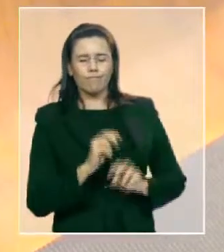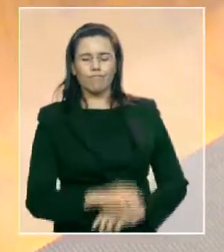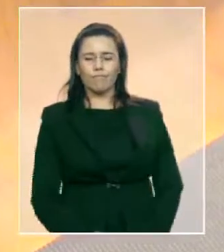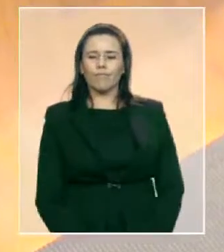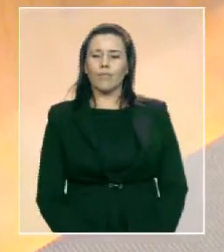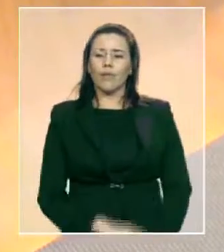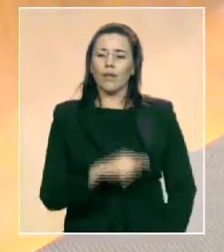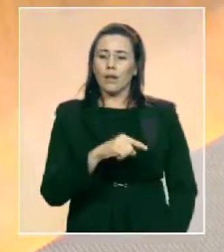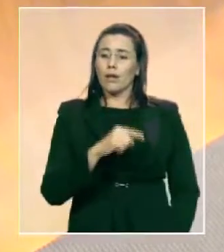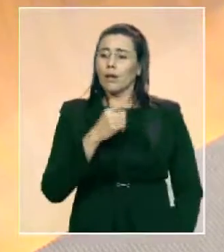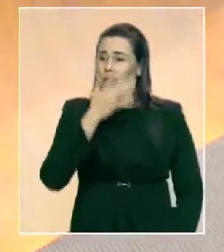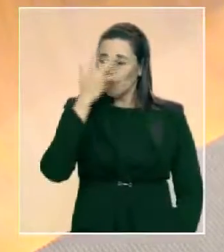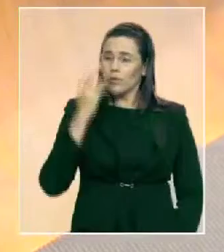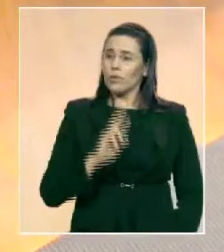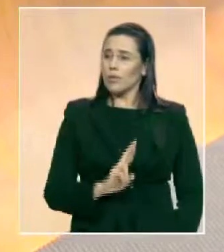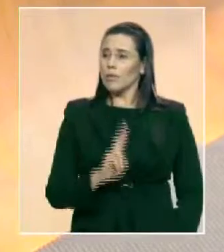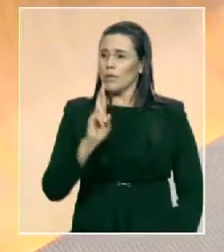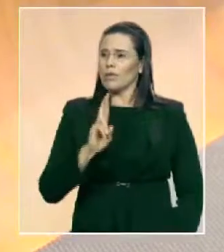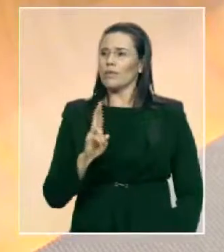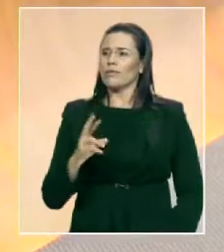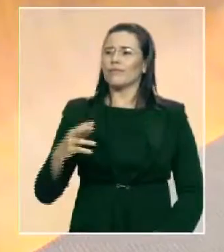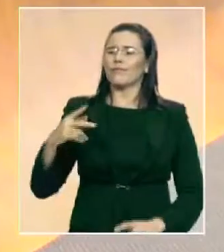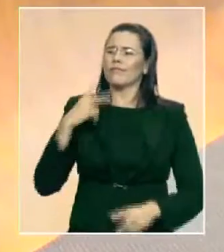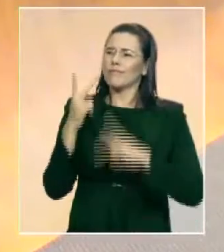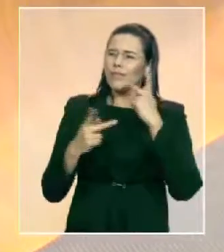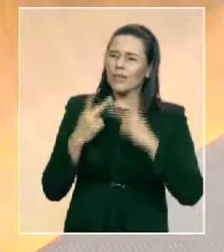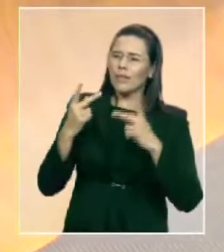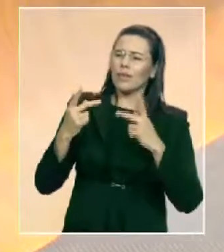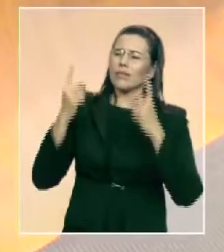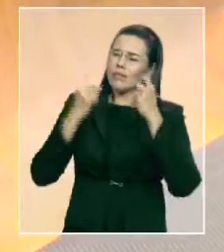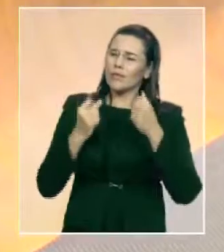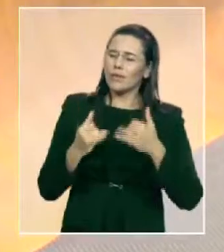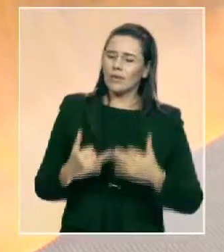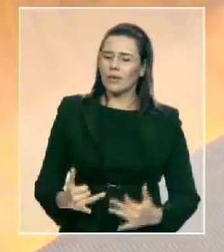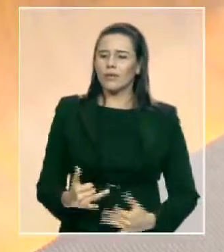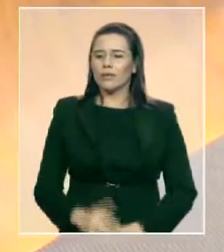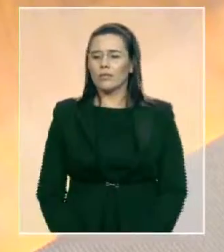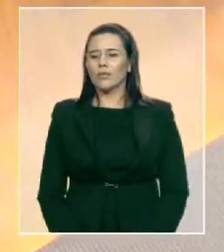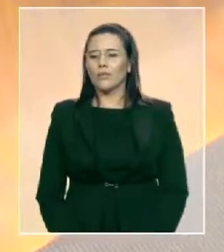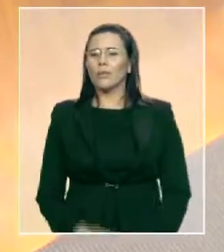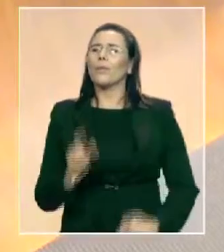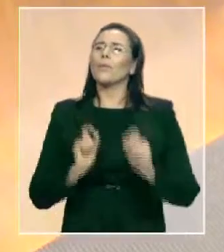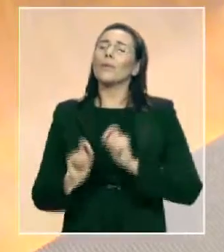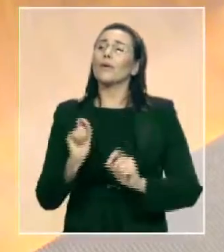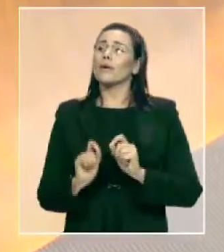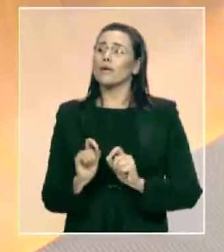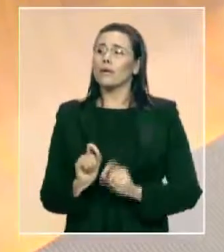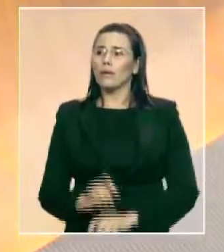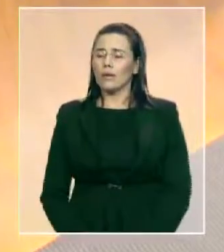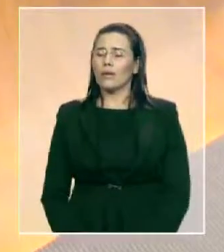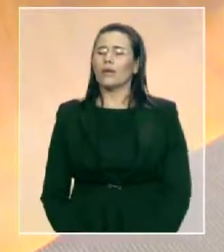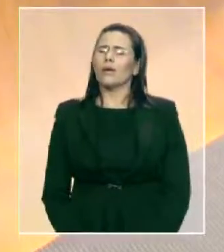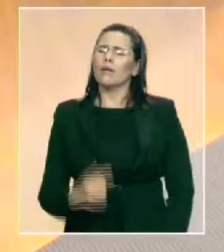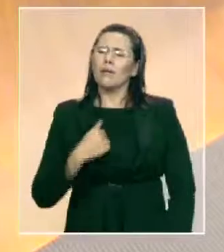acerca daquele acordo que o governo, aí a comissão, e nós precisamos que essa